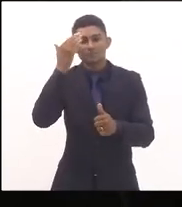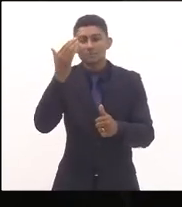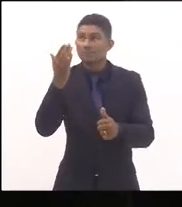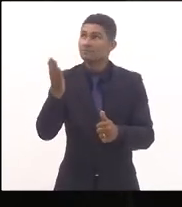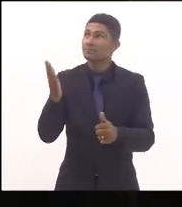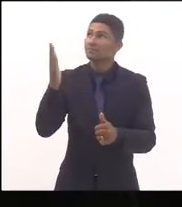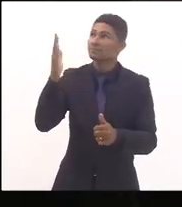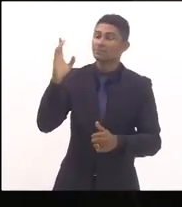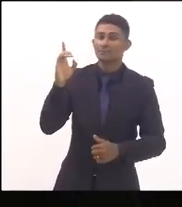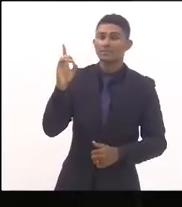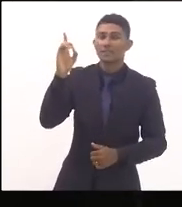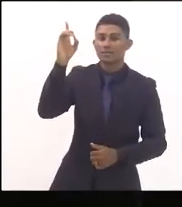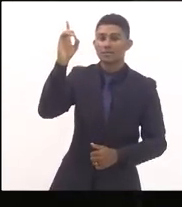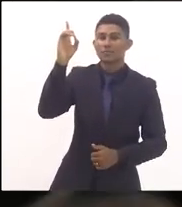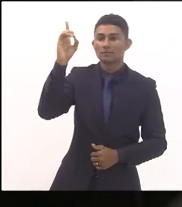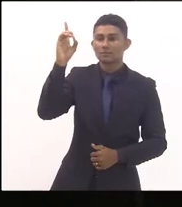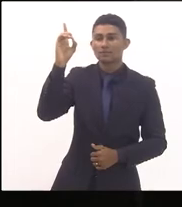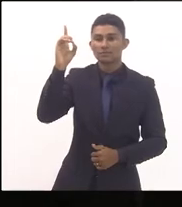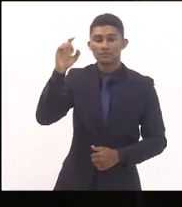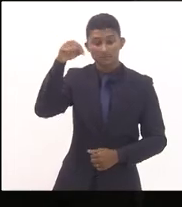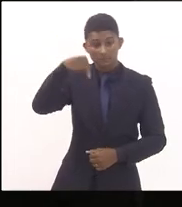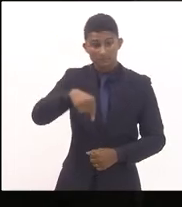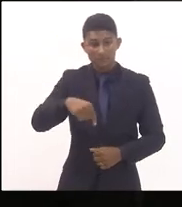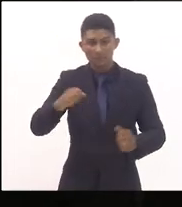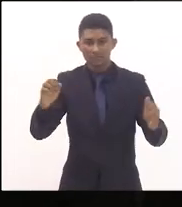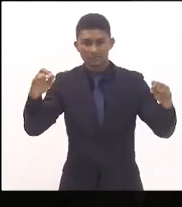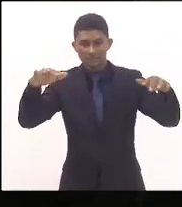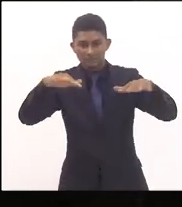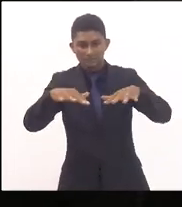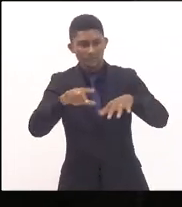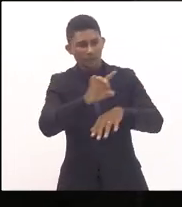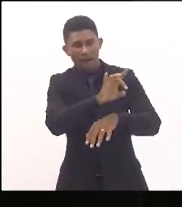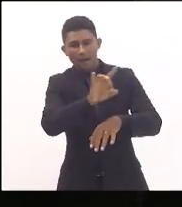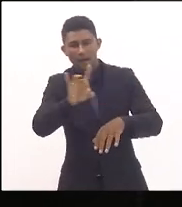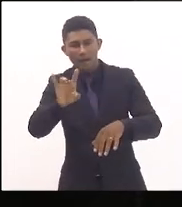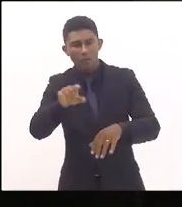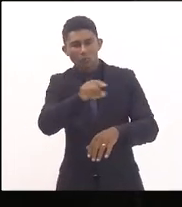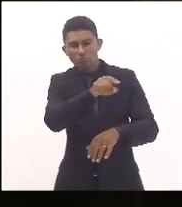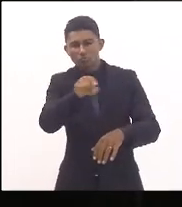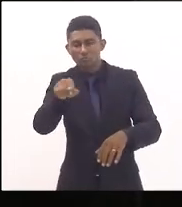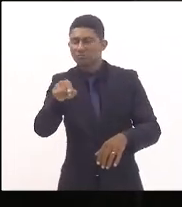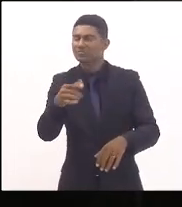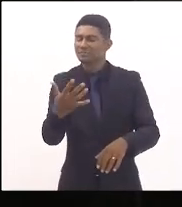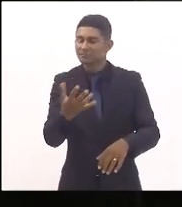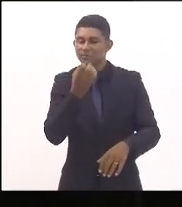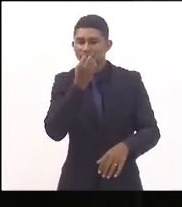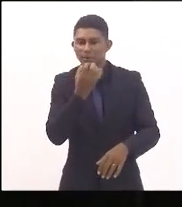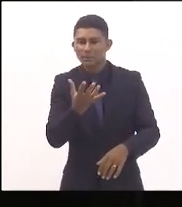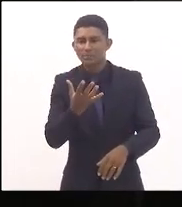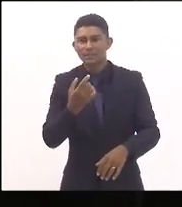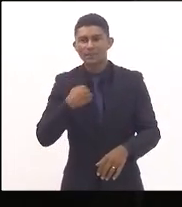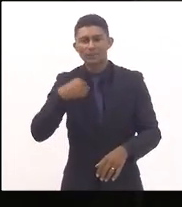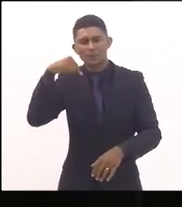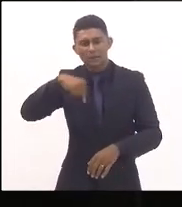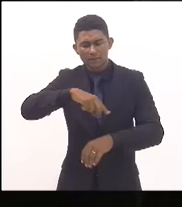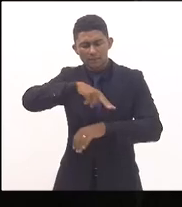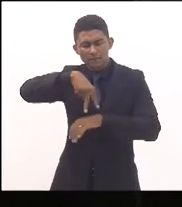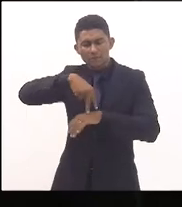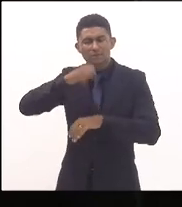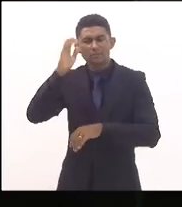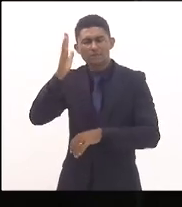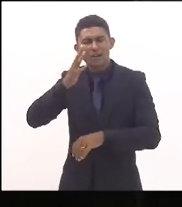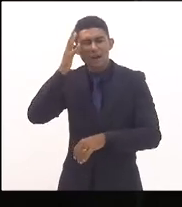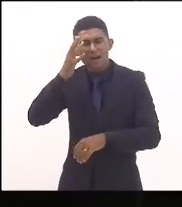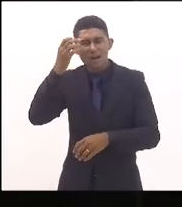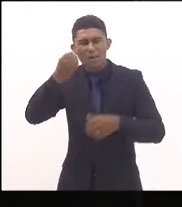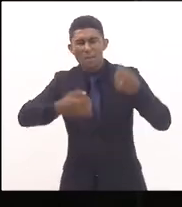a Deus por cada um que se encontra nesta noite nessa casa é muito difícil falar da Tribuna de